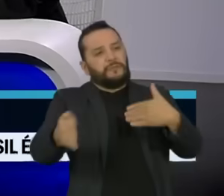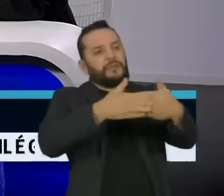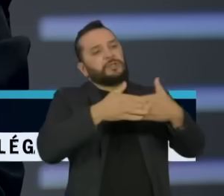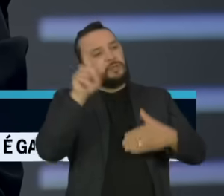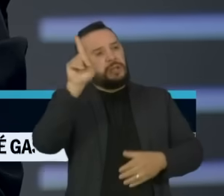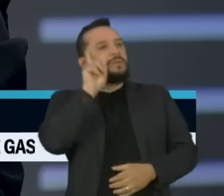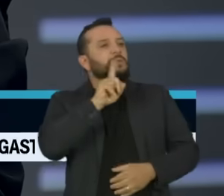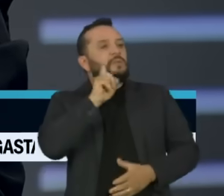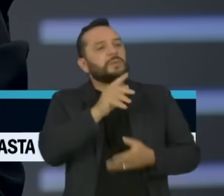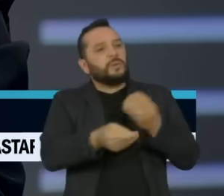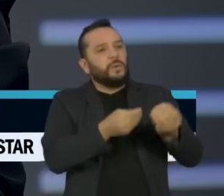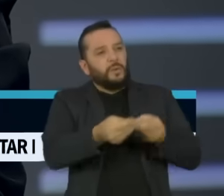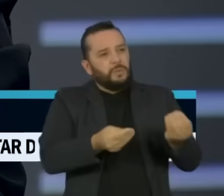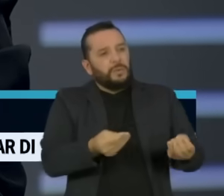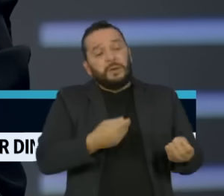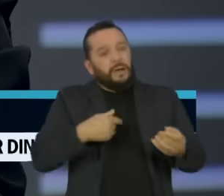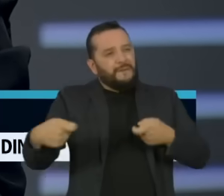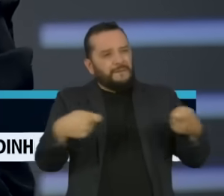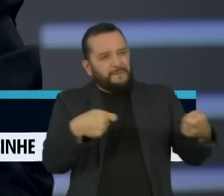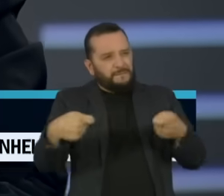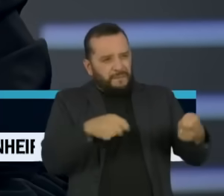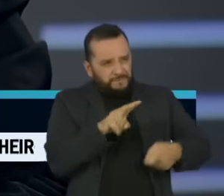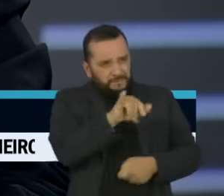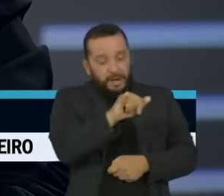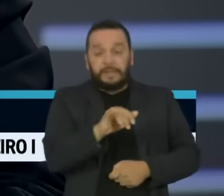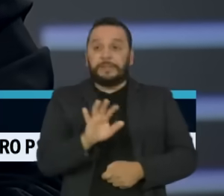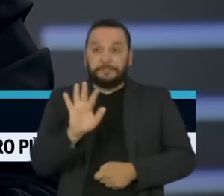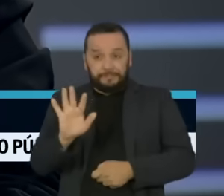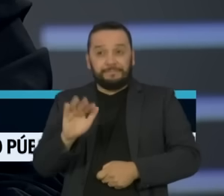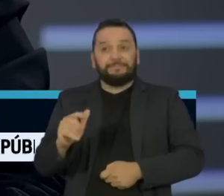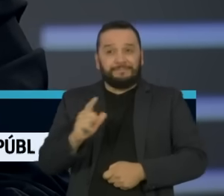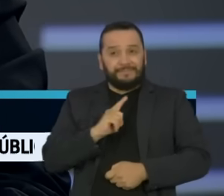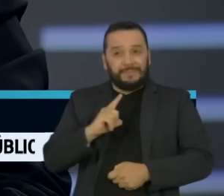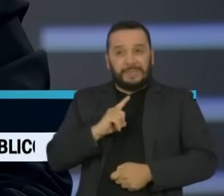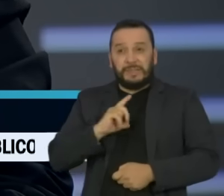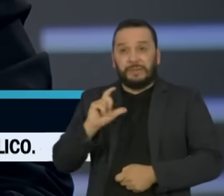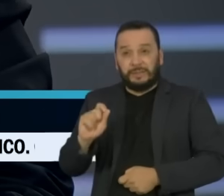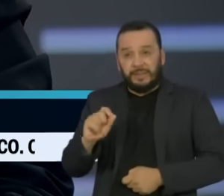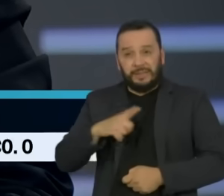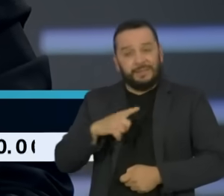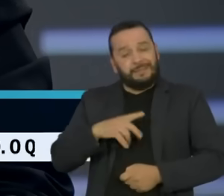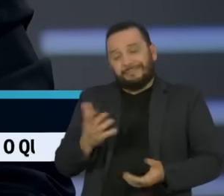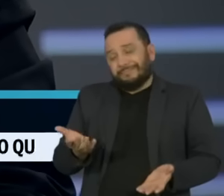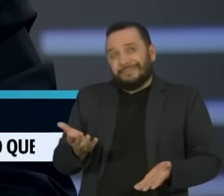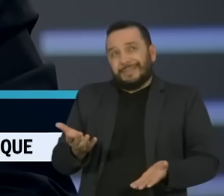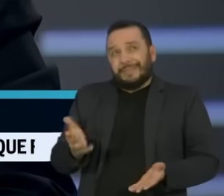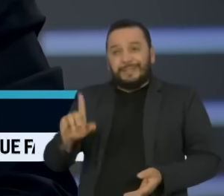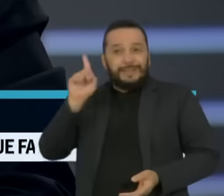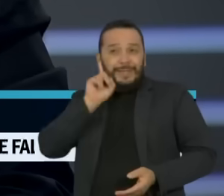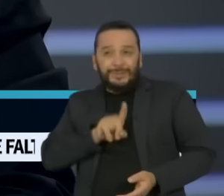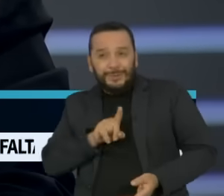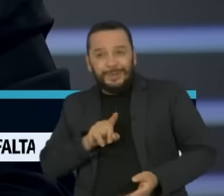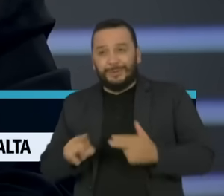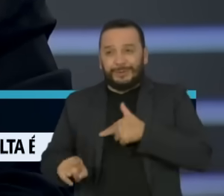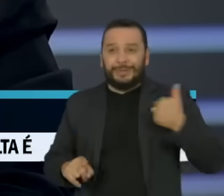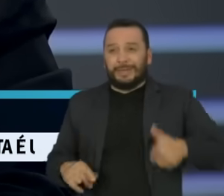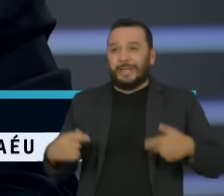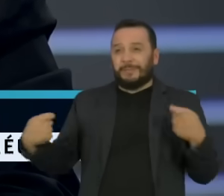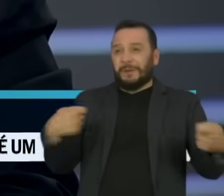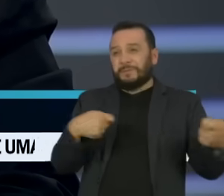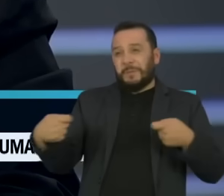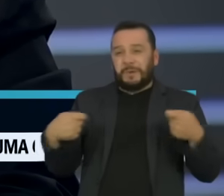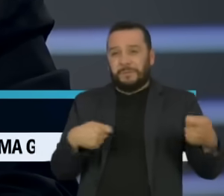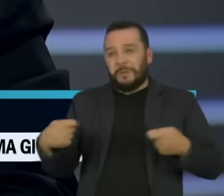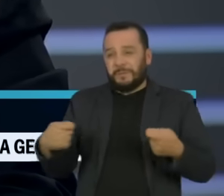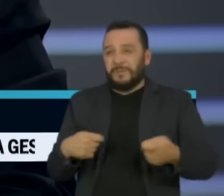tem um cenário especificamente em relação à pandemia. Assim, a tensão entre os Estados Unidos e a China passa até por